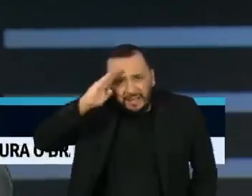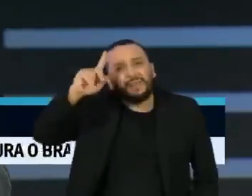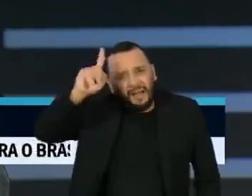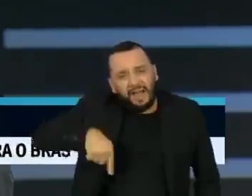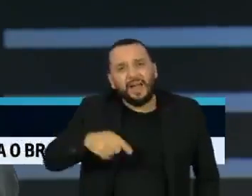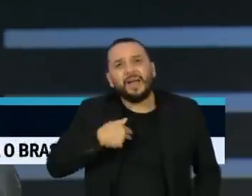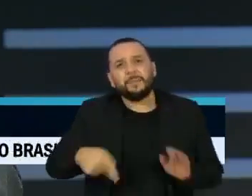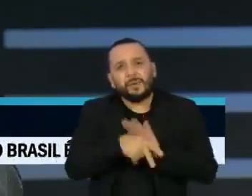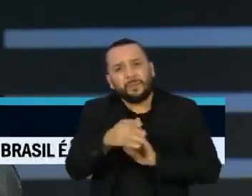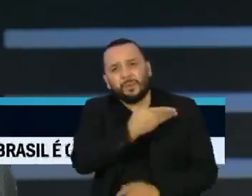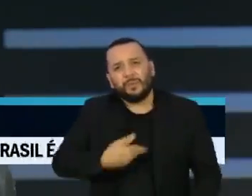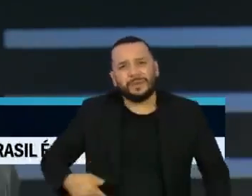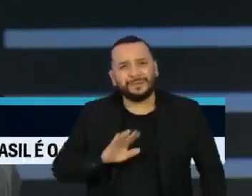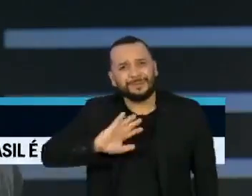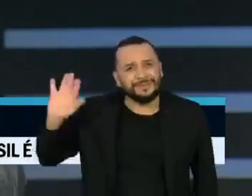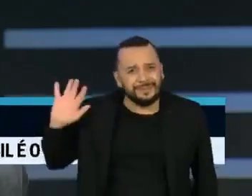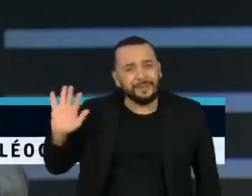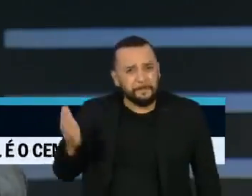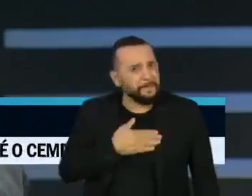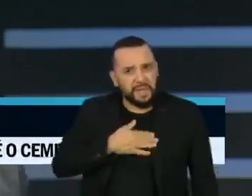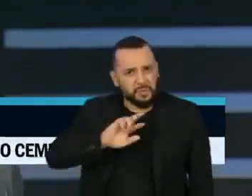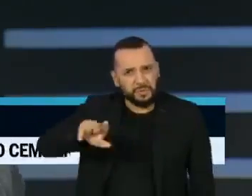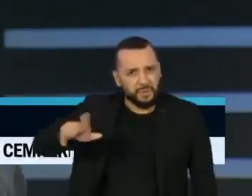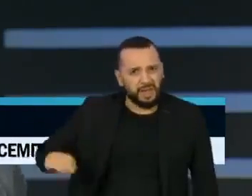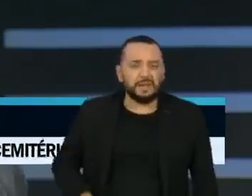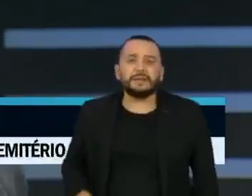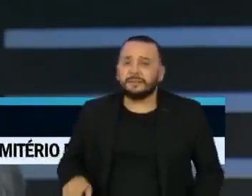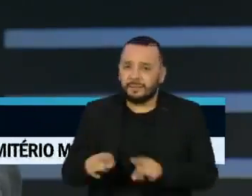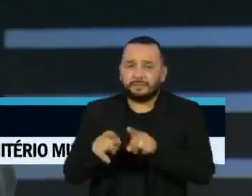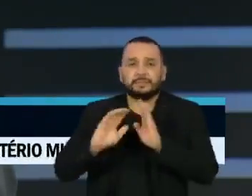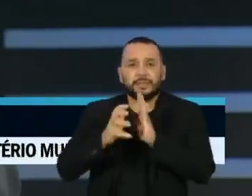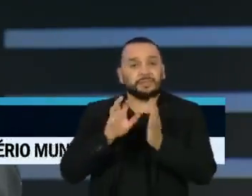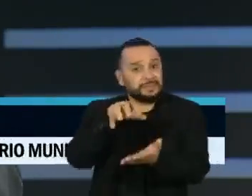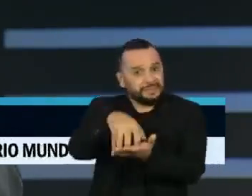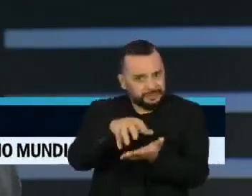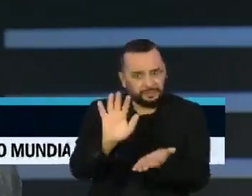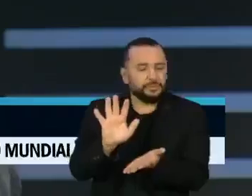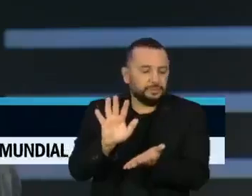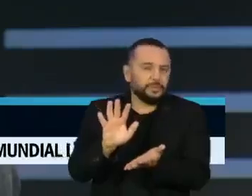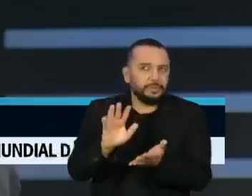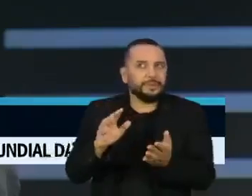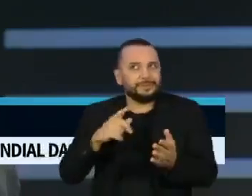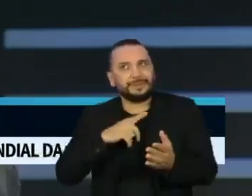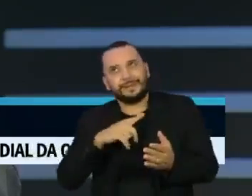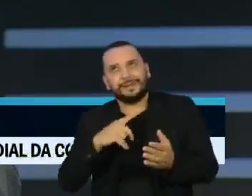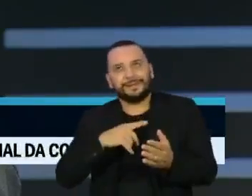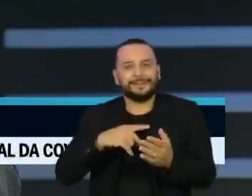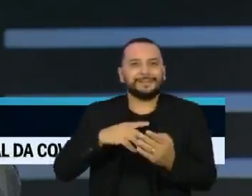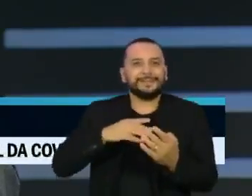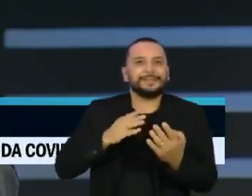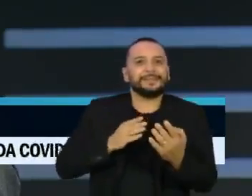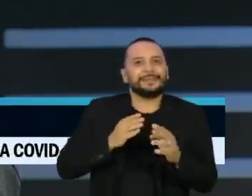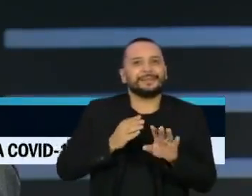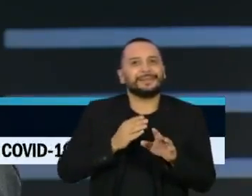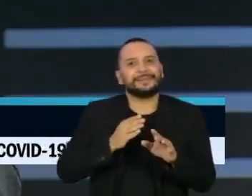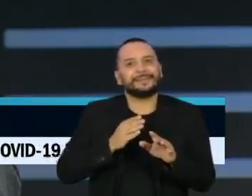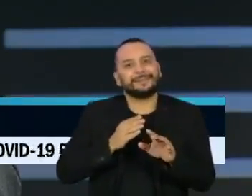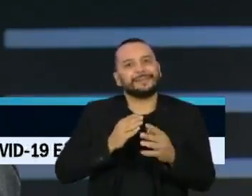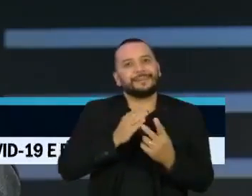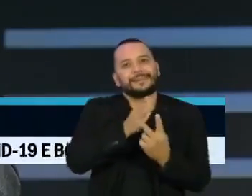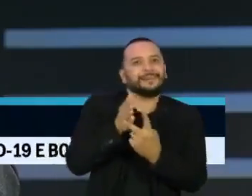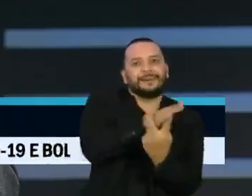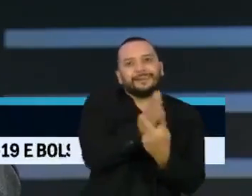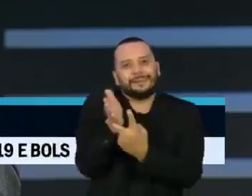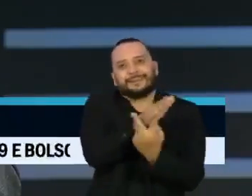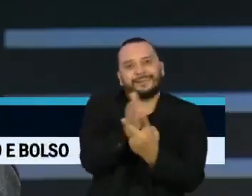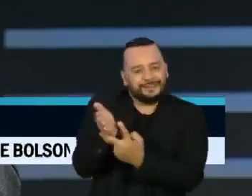Estado. Agora, com relação ao Centrão, o Centrão é uma coisa muito fluida. O senador Rodrigo Pacheco, eu conheço de algumas conversas, ele foi deputado federal uma